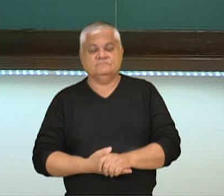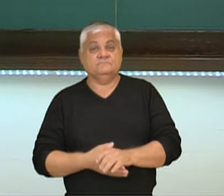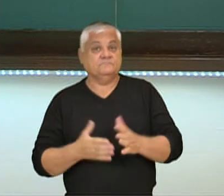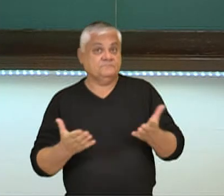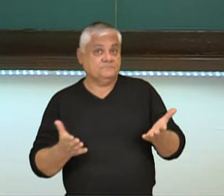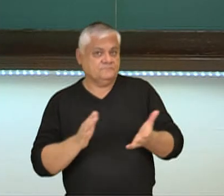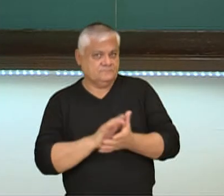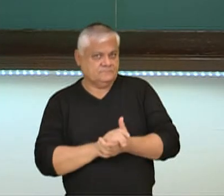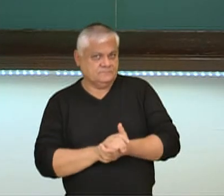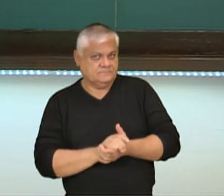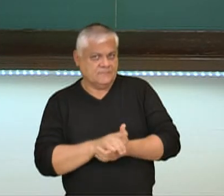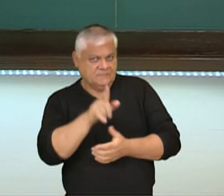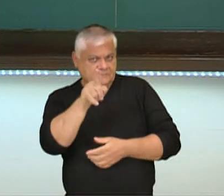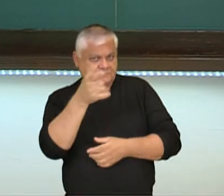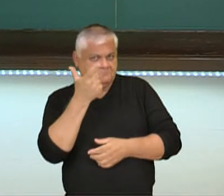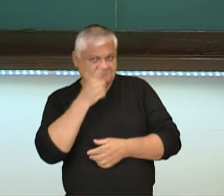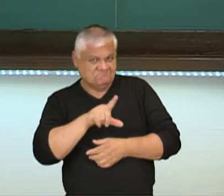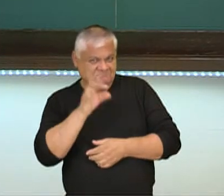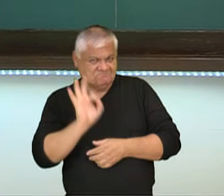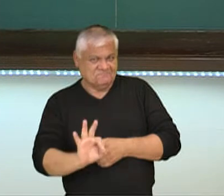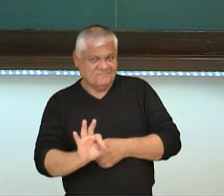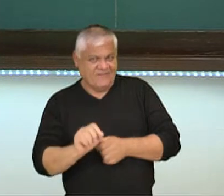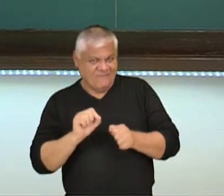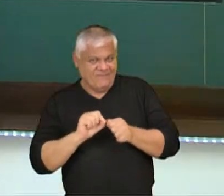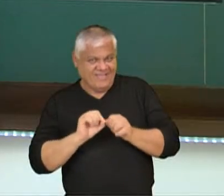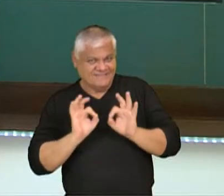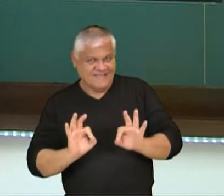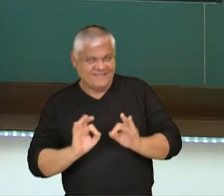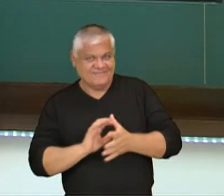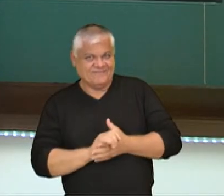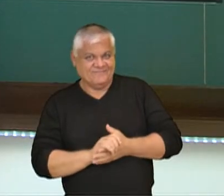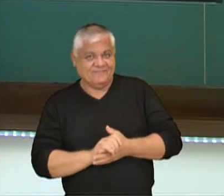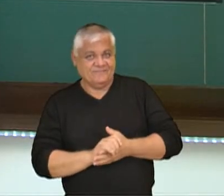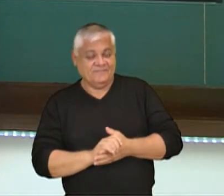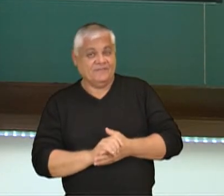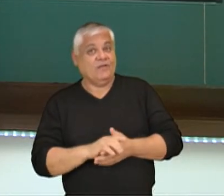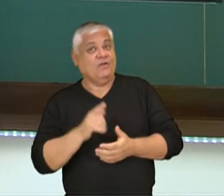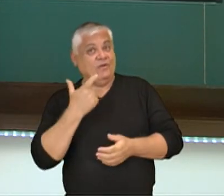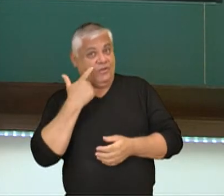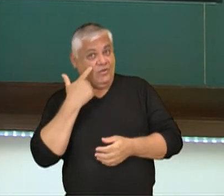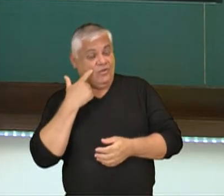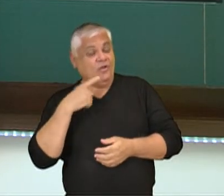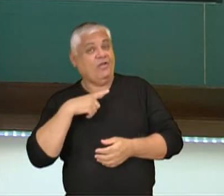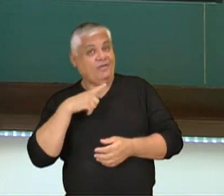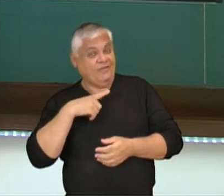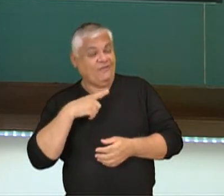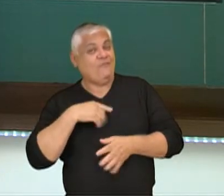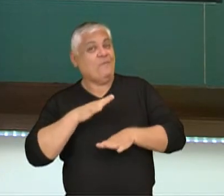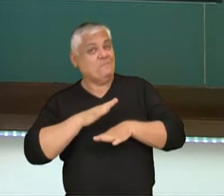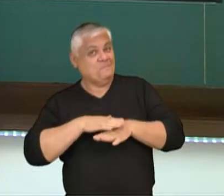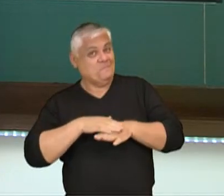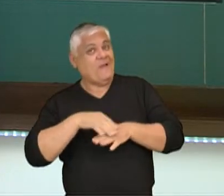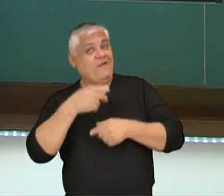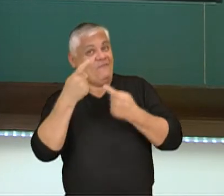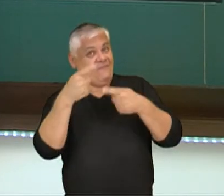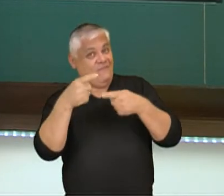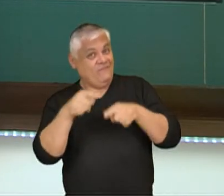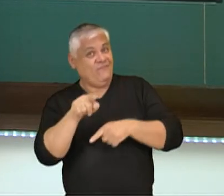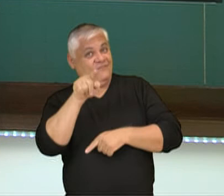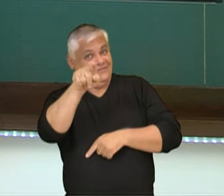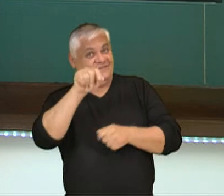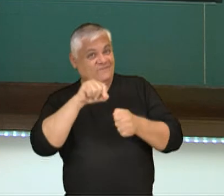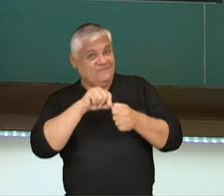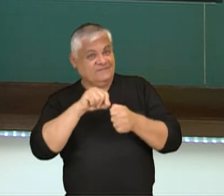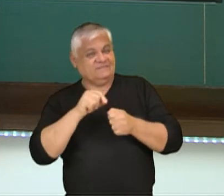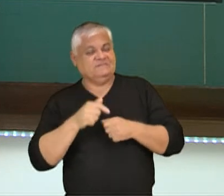Então, pessoal, será que você acertou esse exercício? Aliás, eu ainda vou propor uma condição aqui para você.